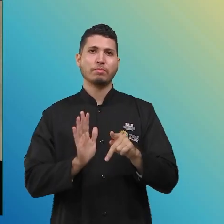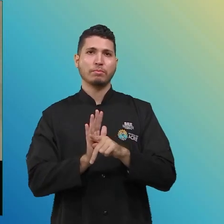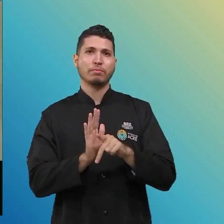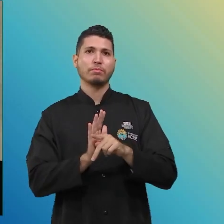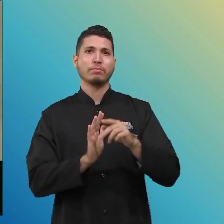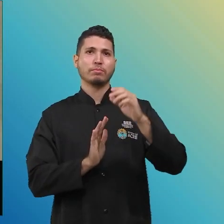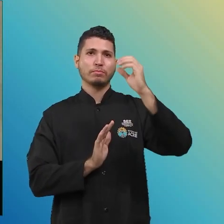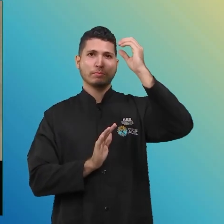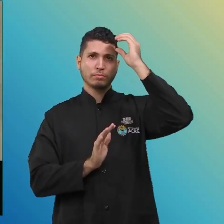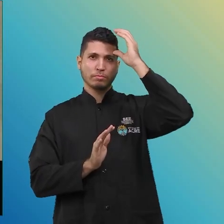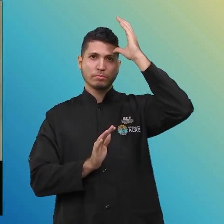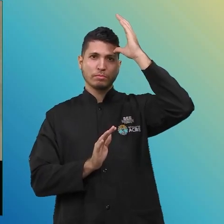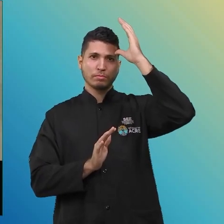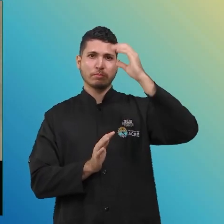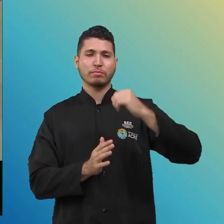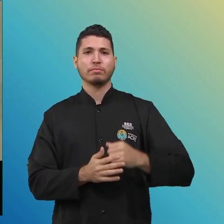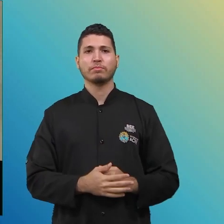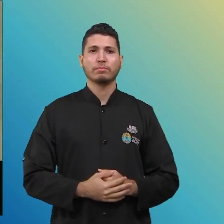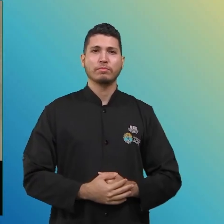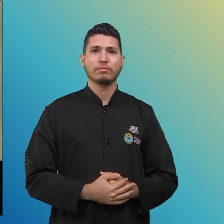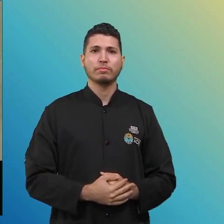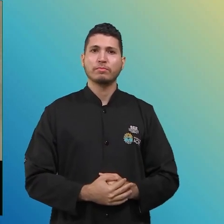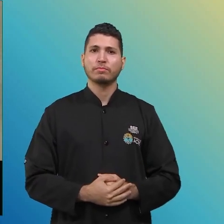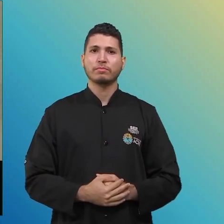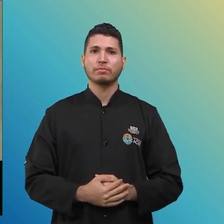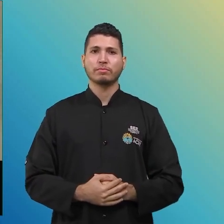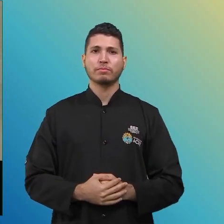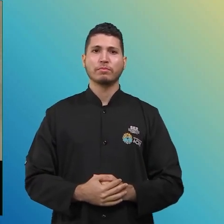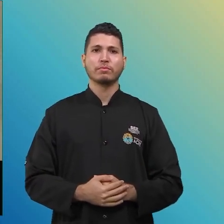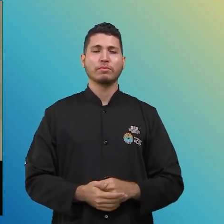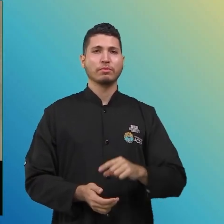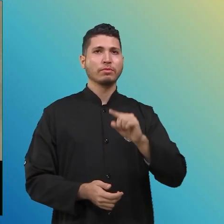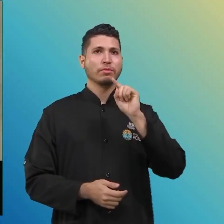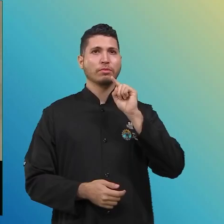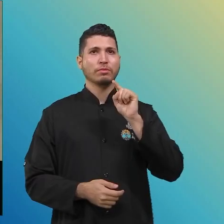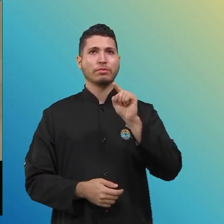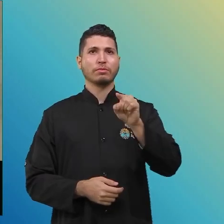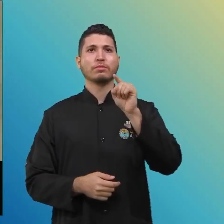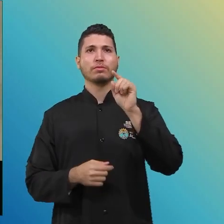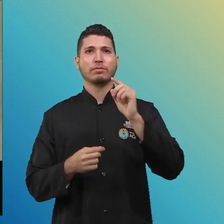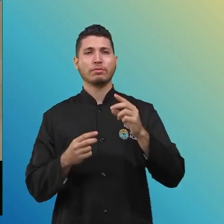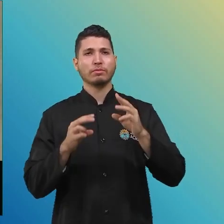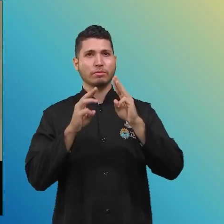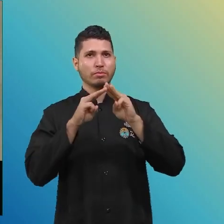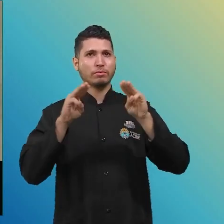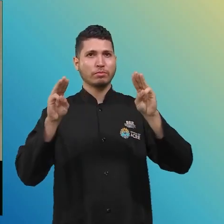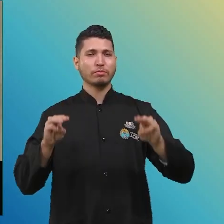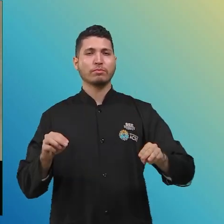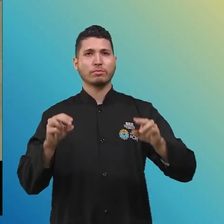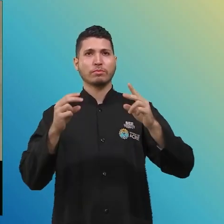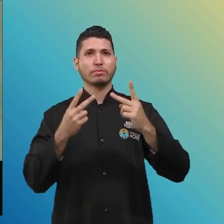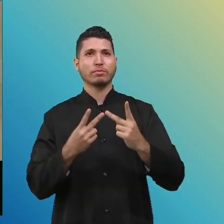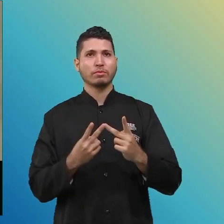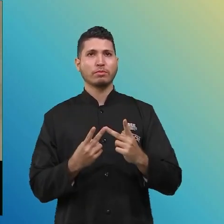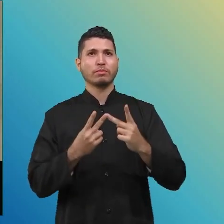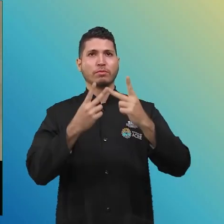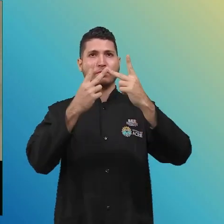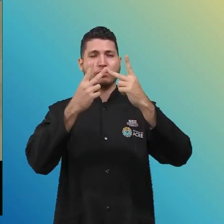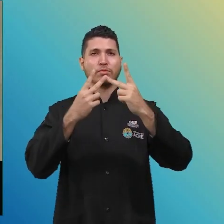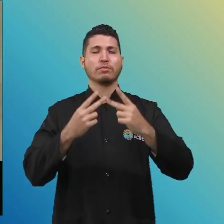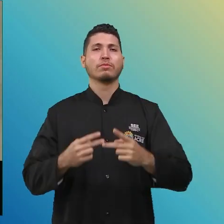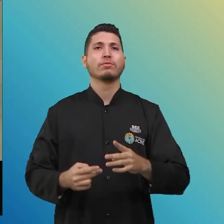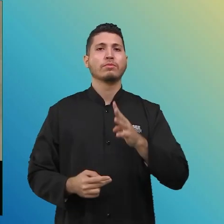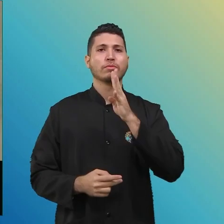aqui então, junto comigo, você vai entrar no Museu Louvre lá de Paris, para conhecer um pouco